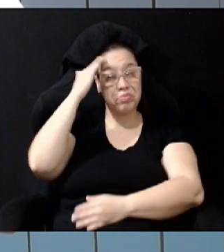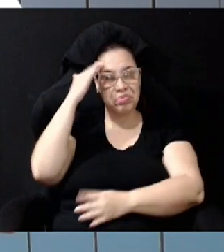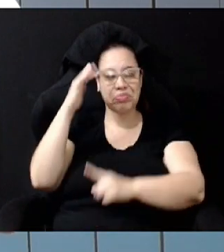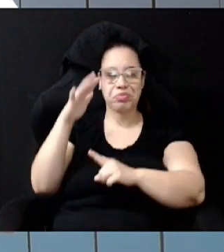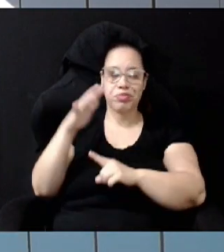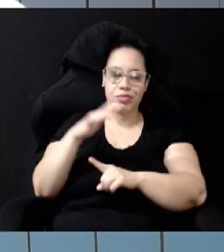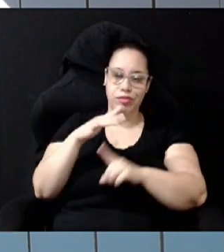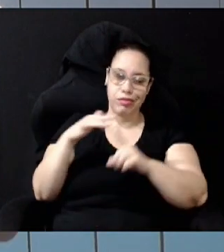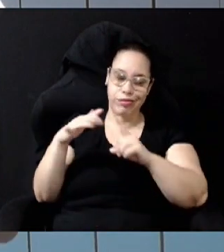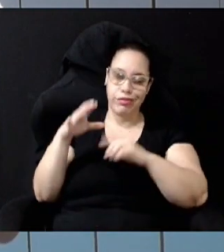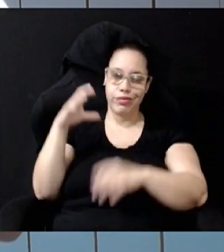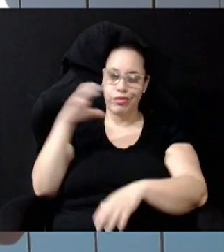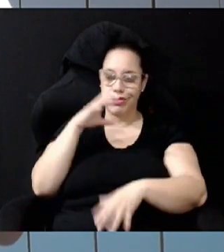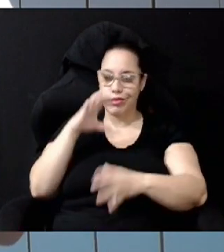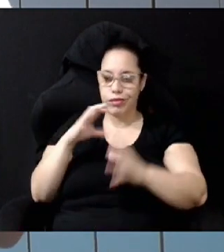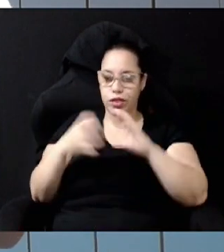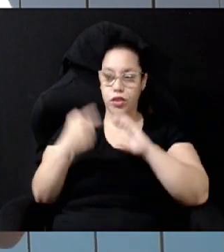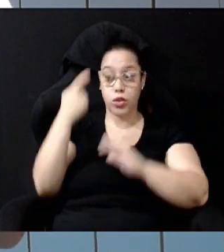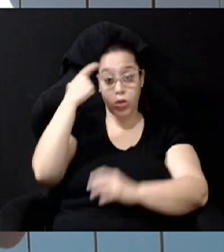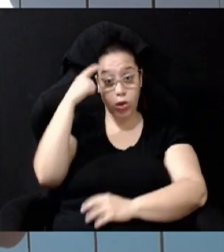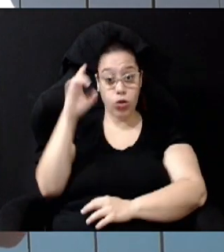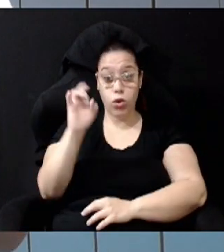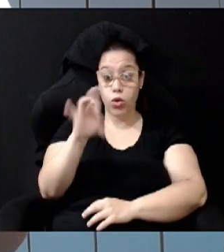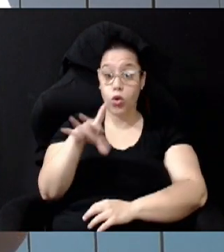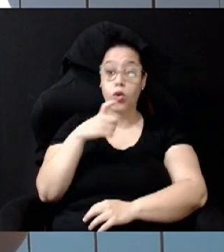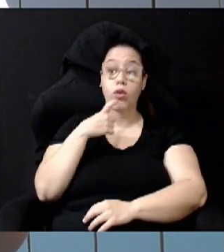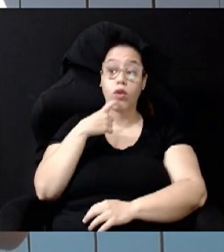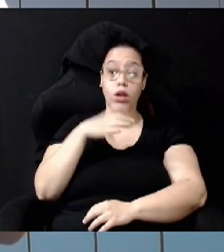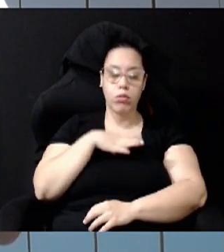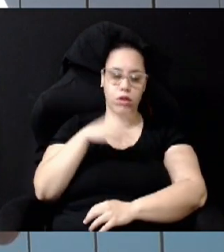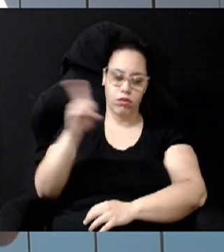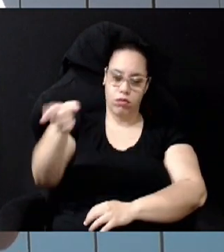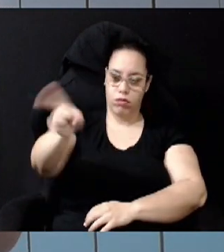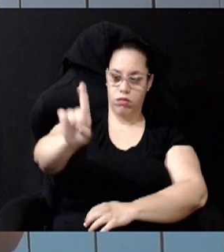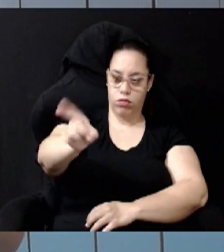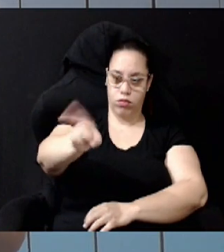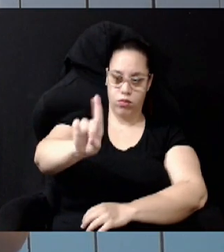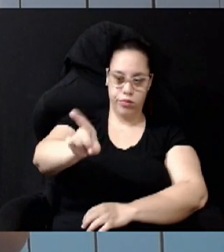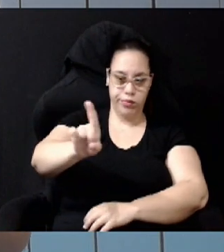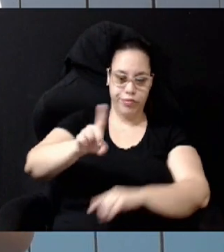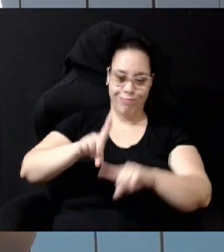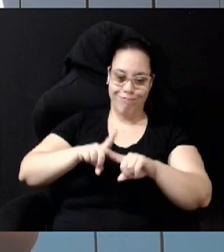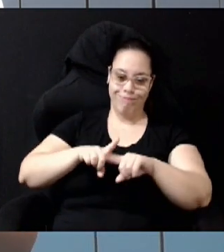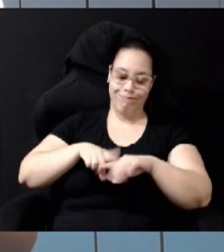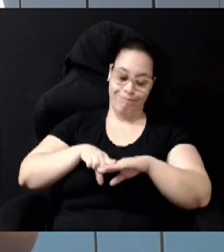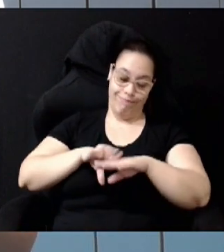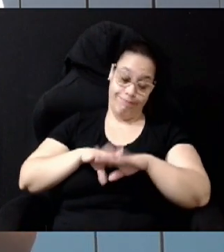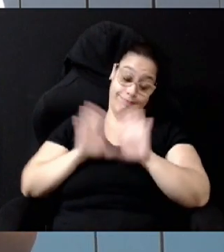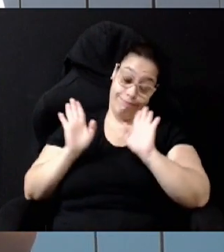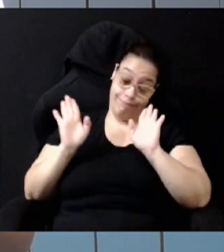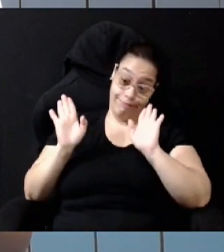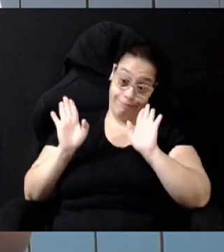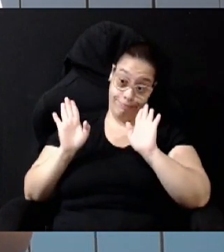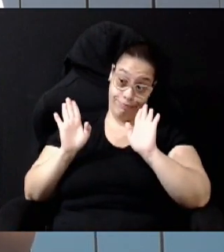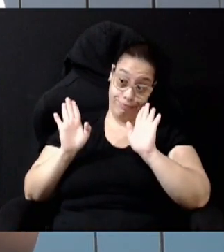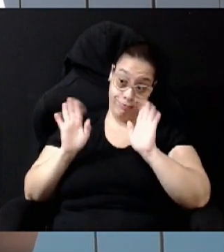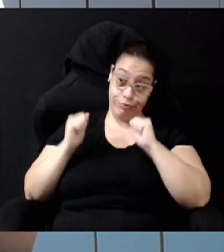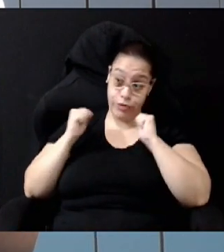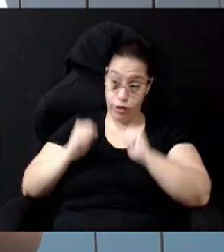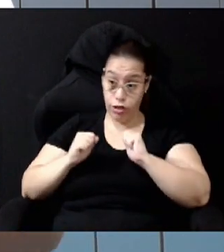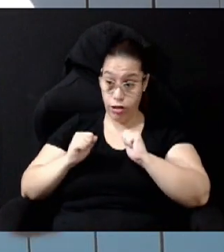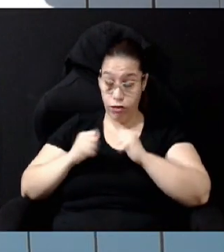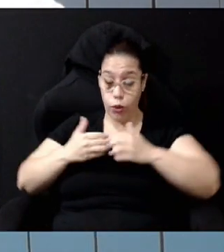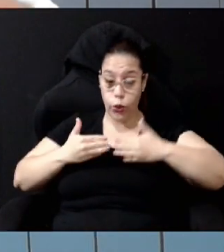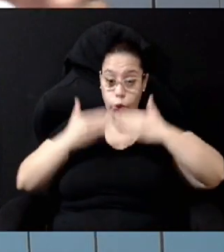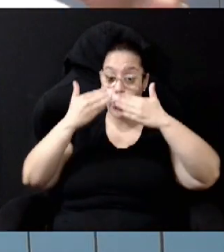ser pensado somente em Campinas, né? Mas é preciso que Campinas dê esse passo, né? Seja